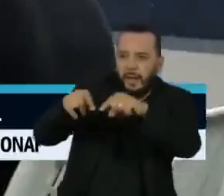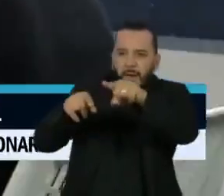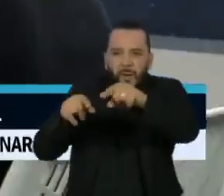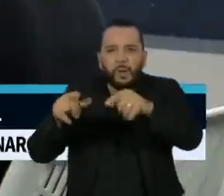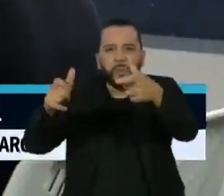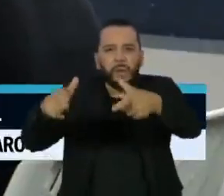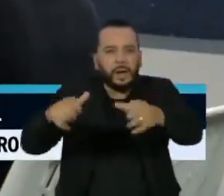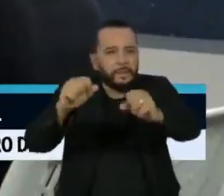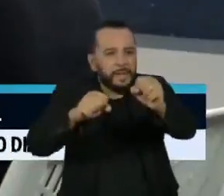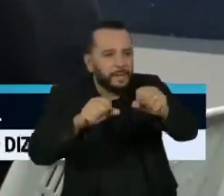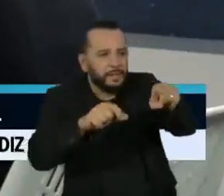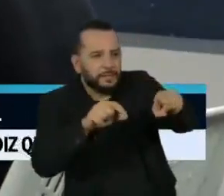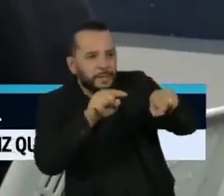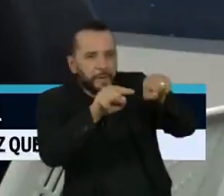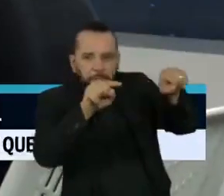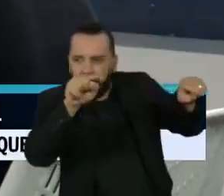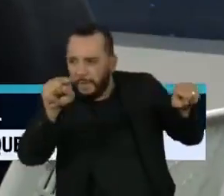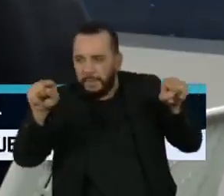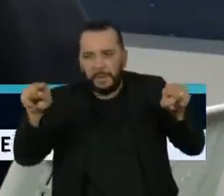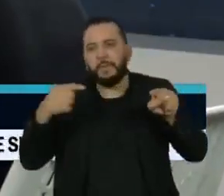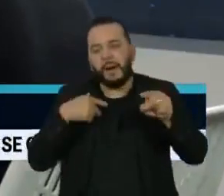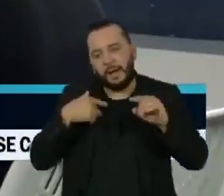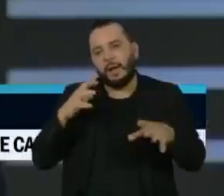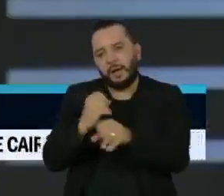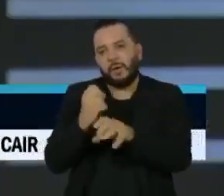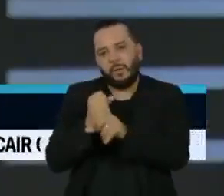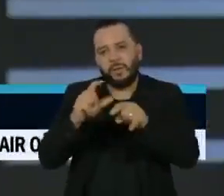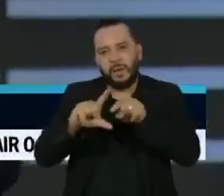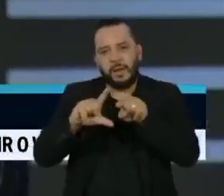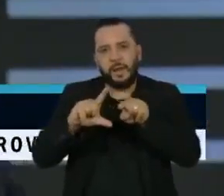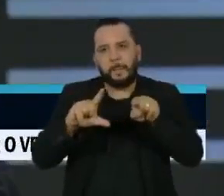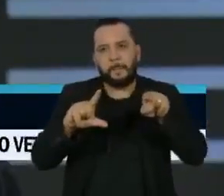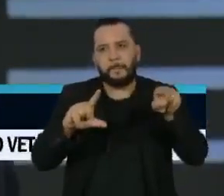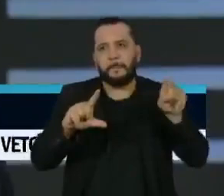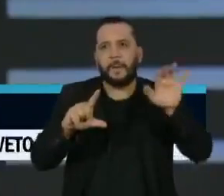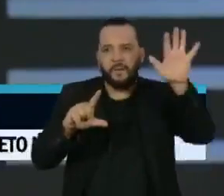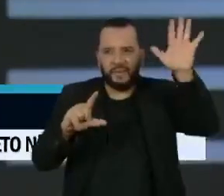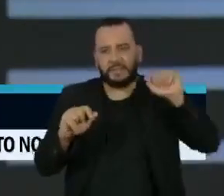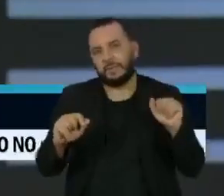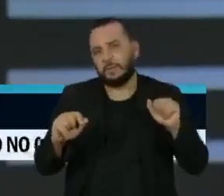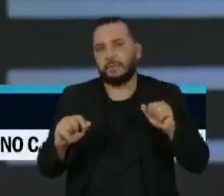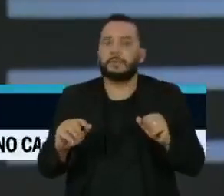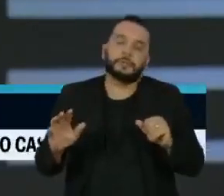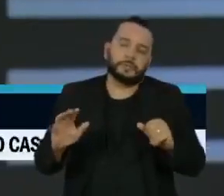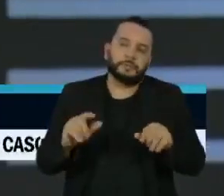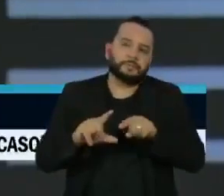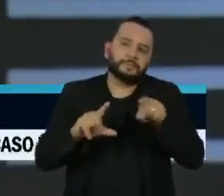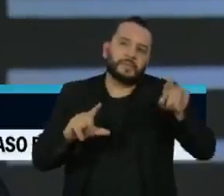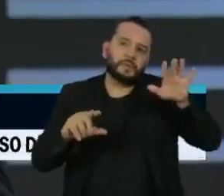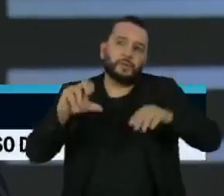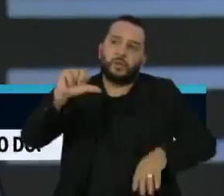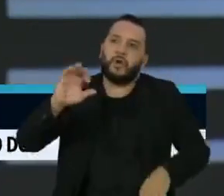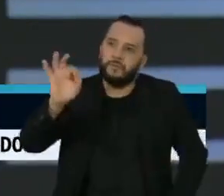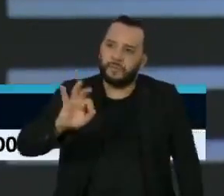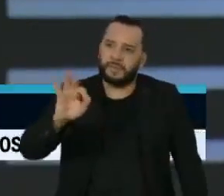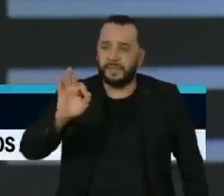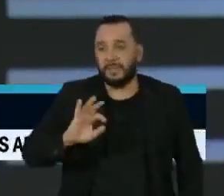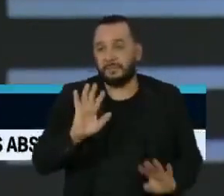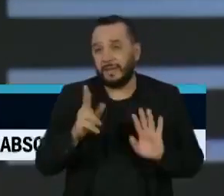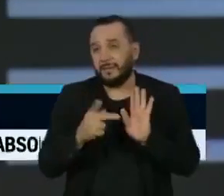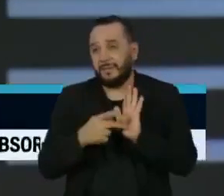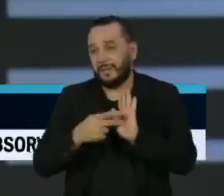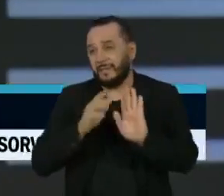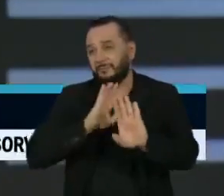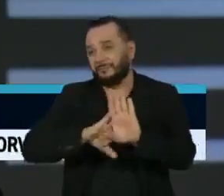vários fenômenos econômicos entre vários setores Entre várias classes sociais várias regiões e pega um número inflação nove porcento mas na verdade